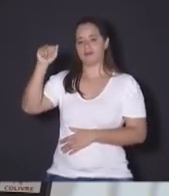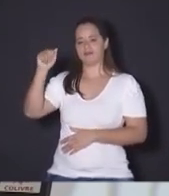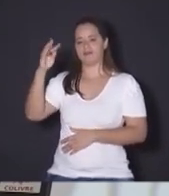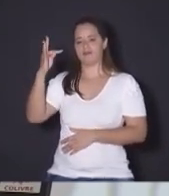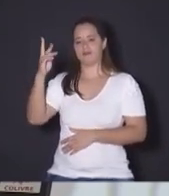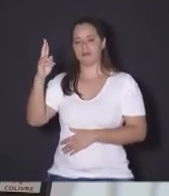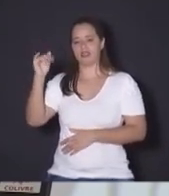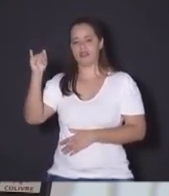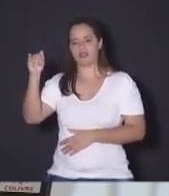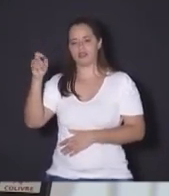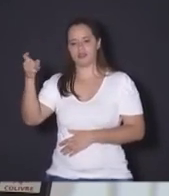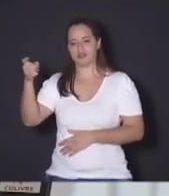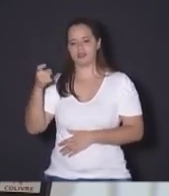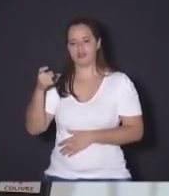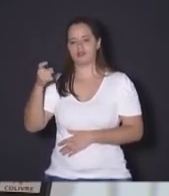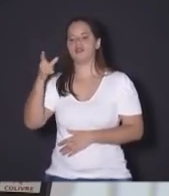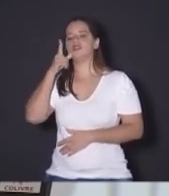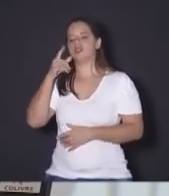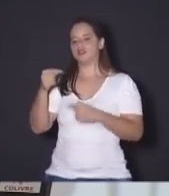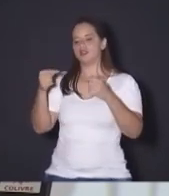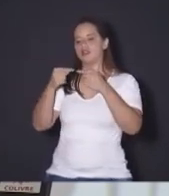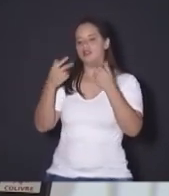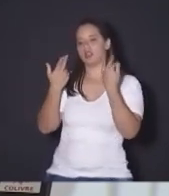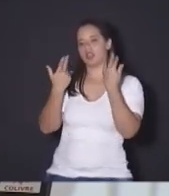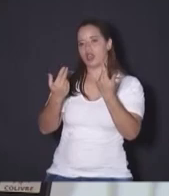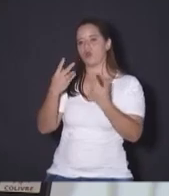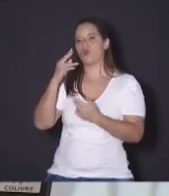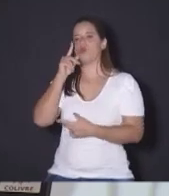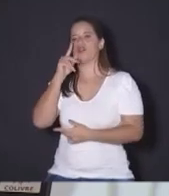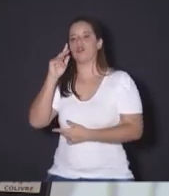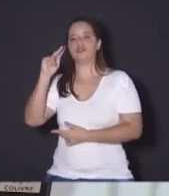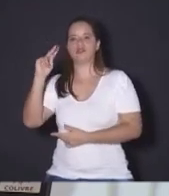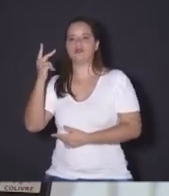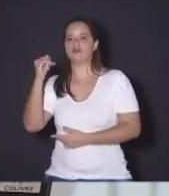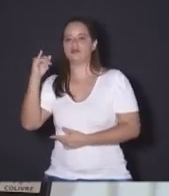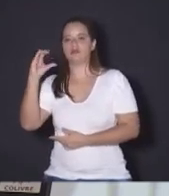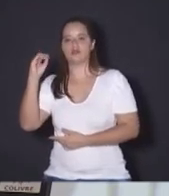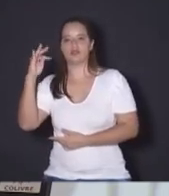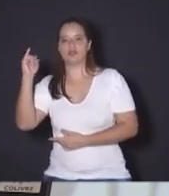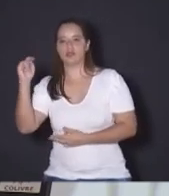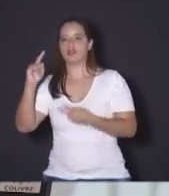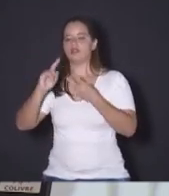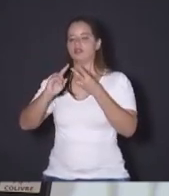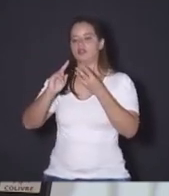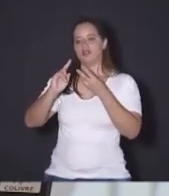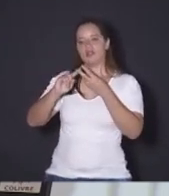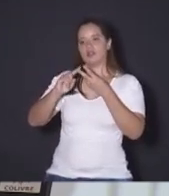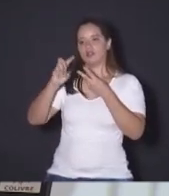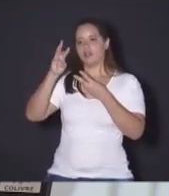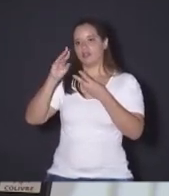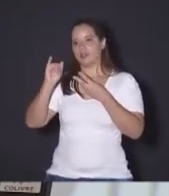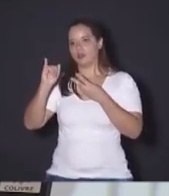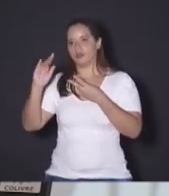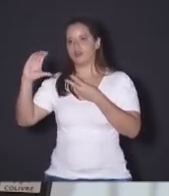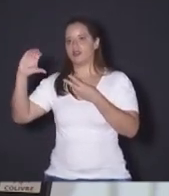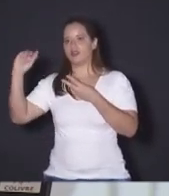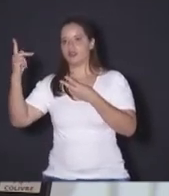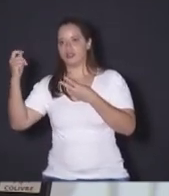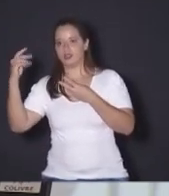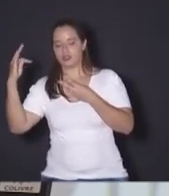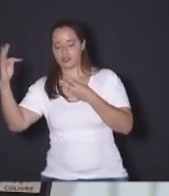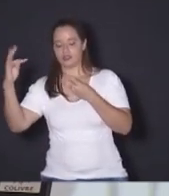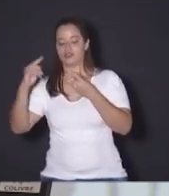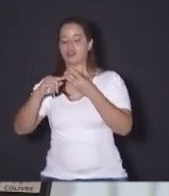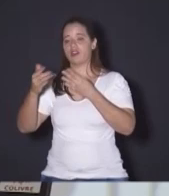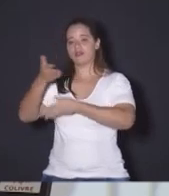implementação própria no no rebote que tenha uma implementação própria no e chat que permite uma interação